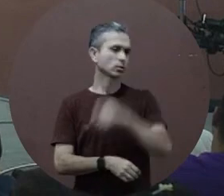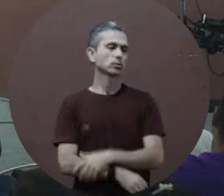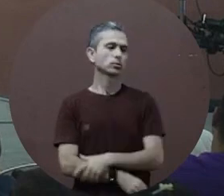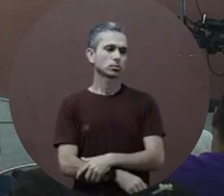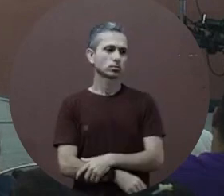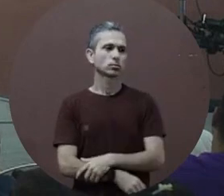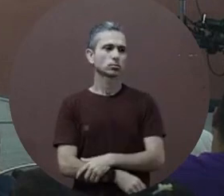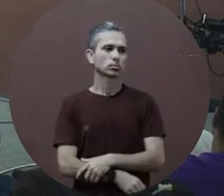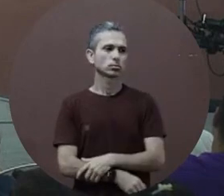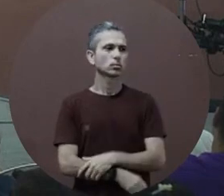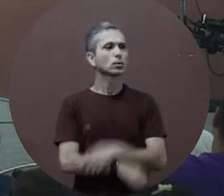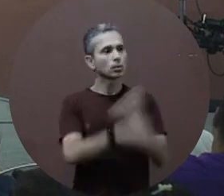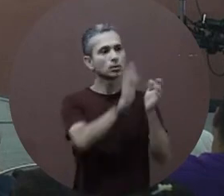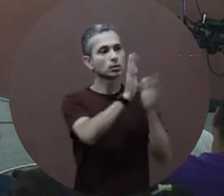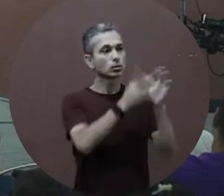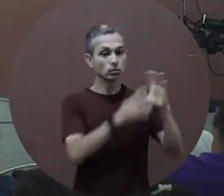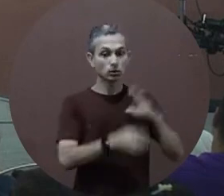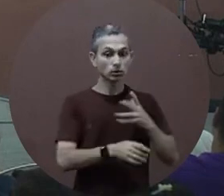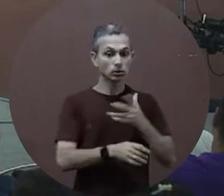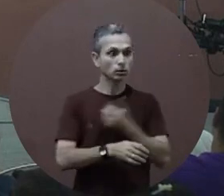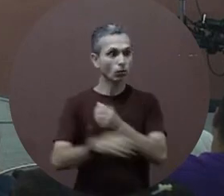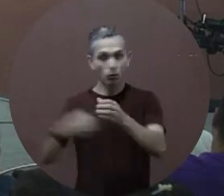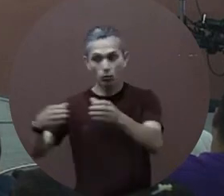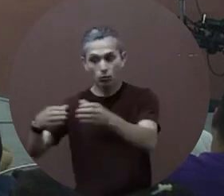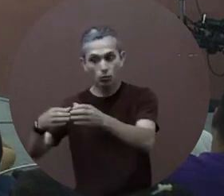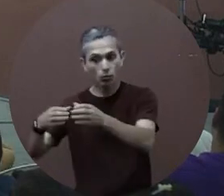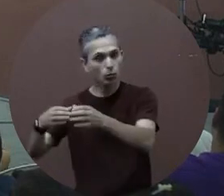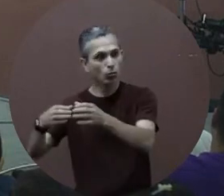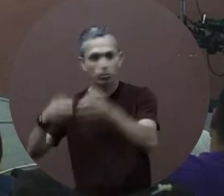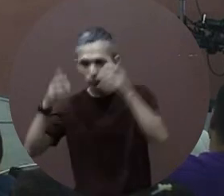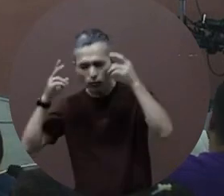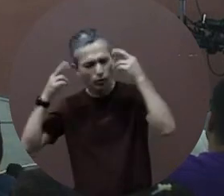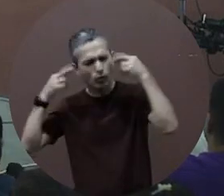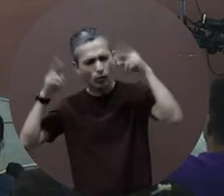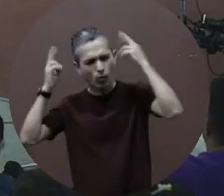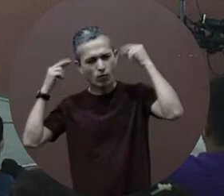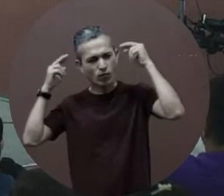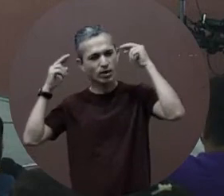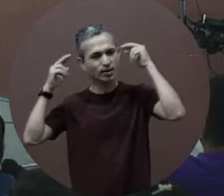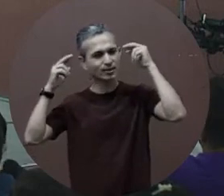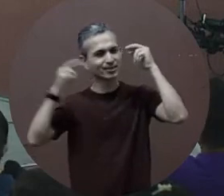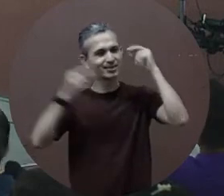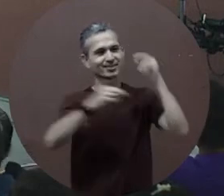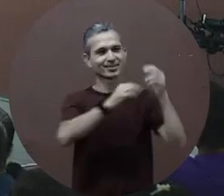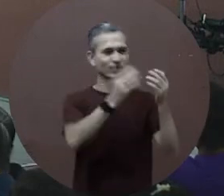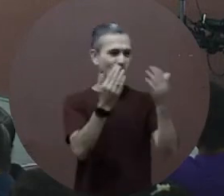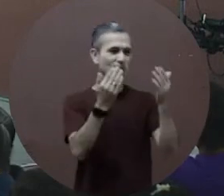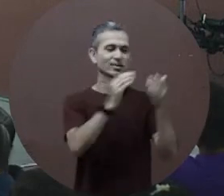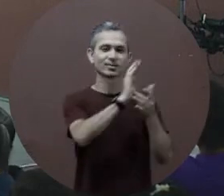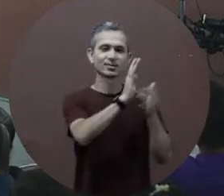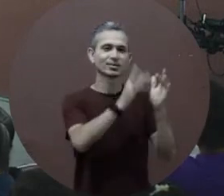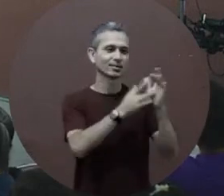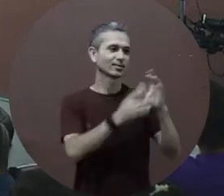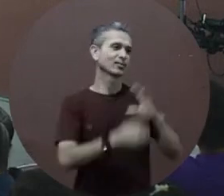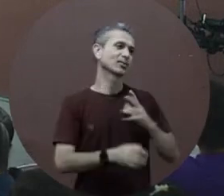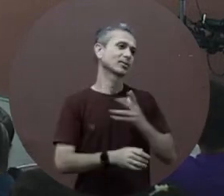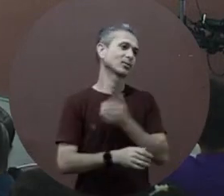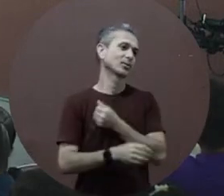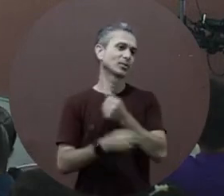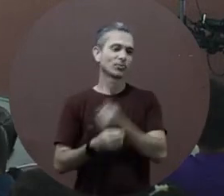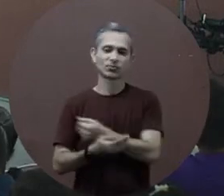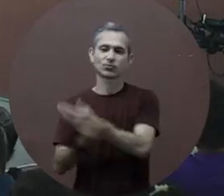Ele não salvou estrelas, não. Ele salvou um rebanho, ovelhas que vivem em rebanho. Ovelha isolada é ovelha perdida.